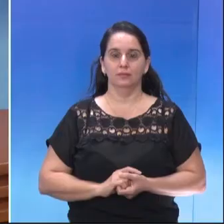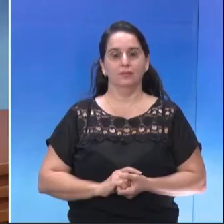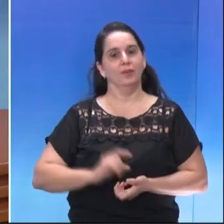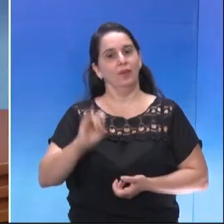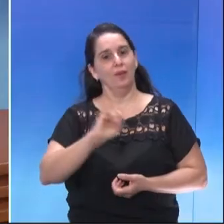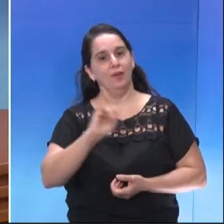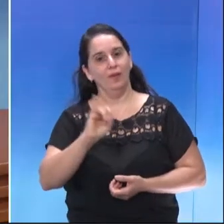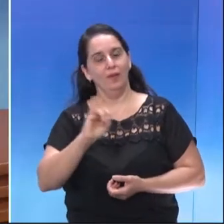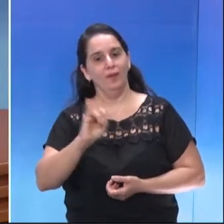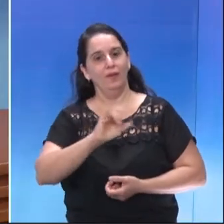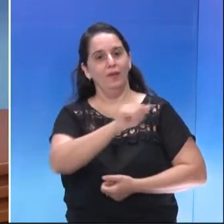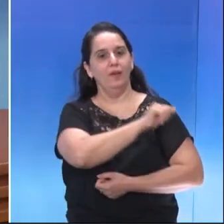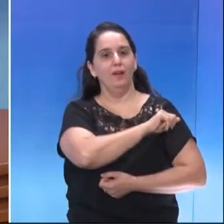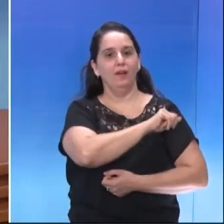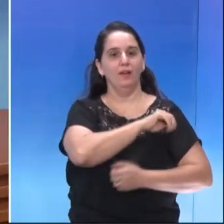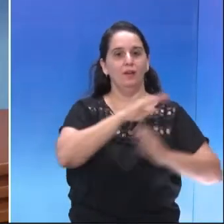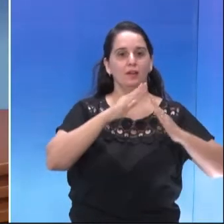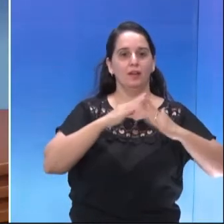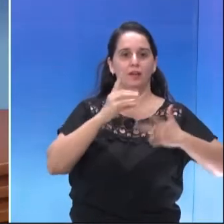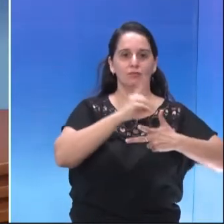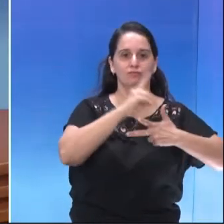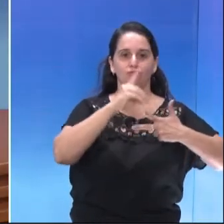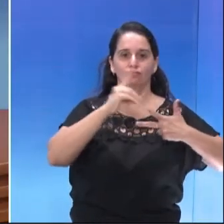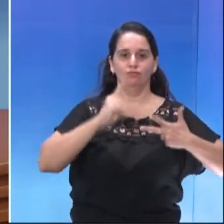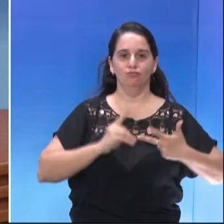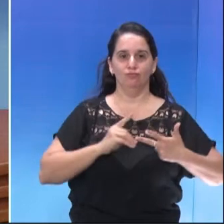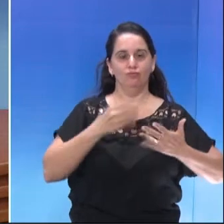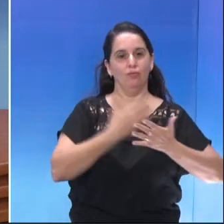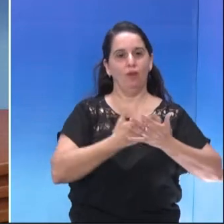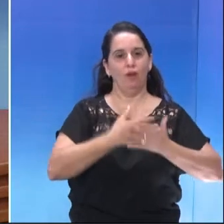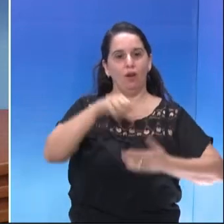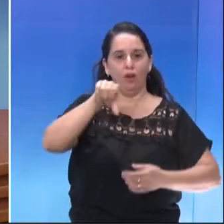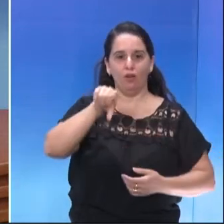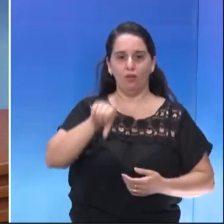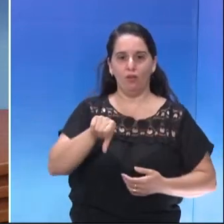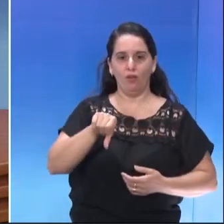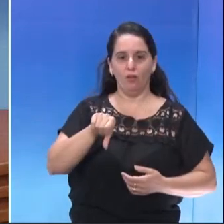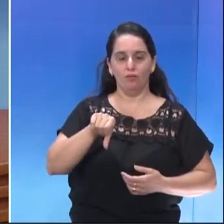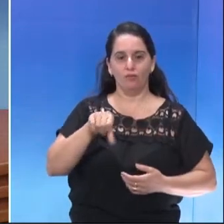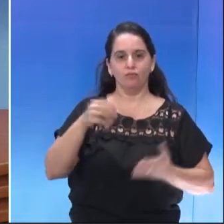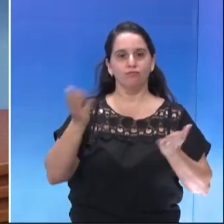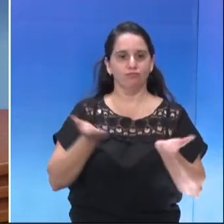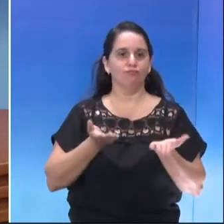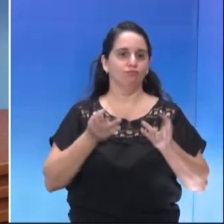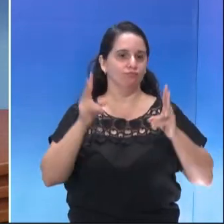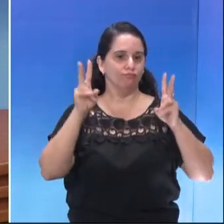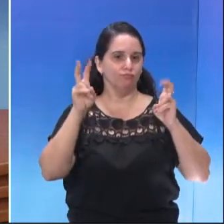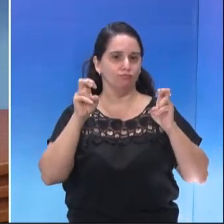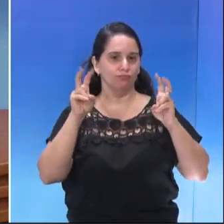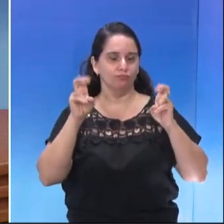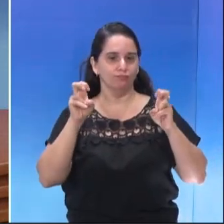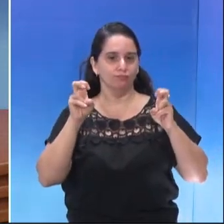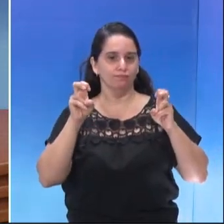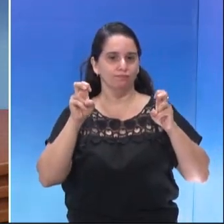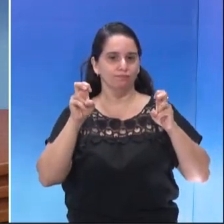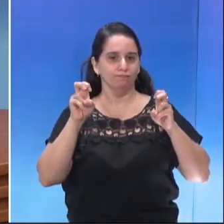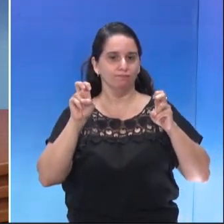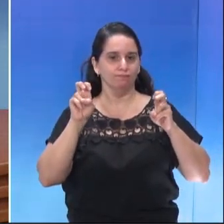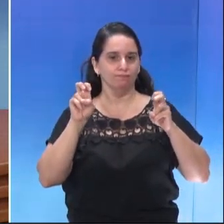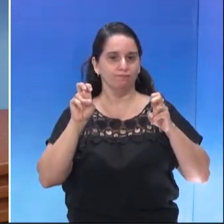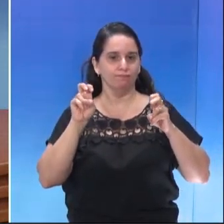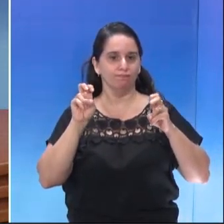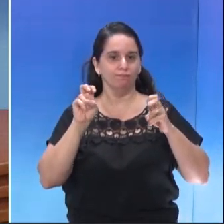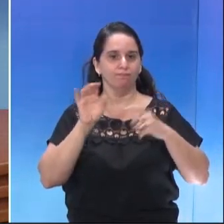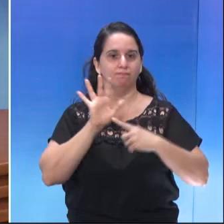Bora, galera, tô de casa no Enem, aula 9. Hoje nós vamos falar sobre a intervenção. Nos